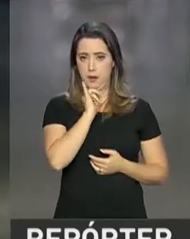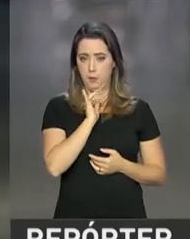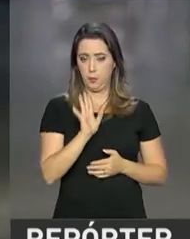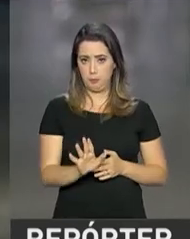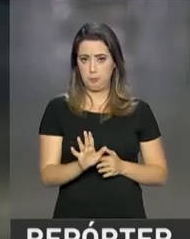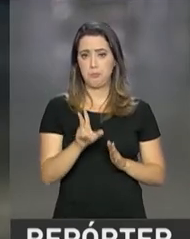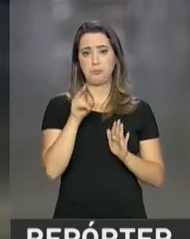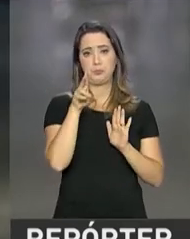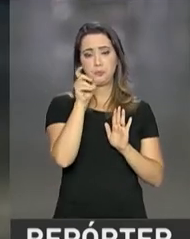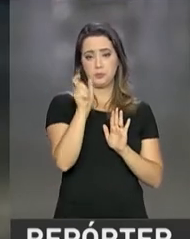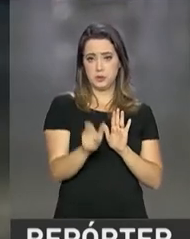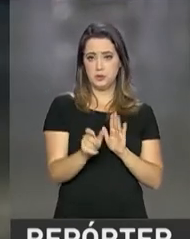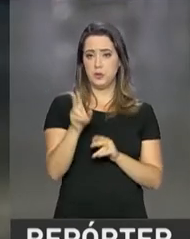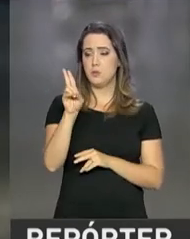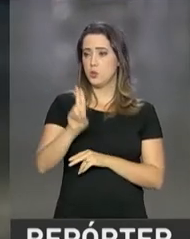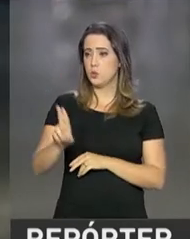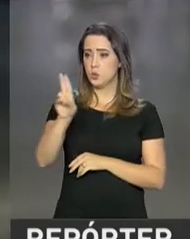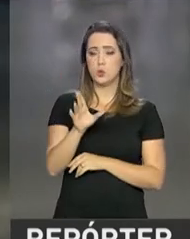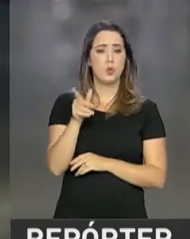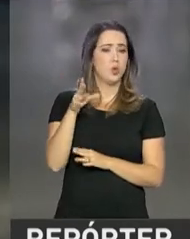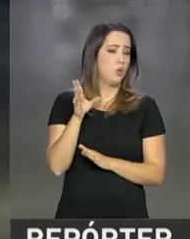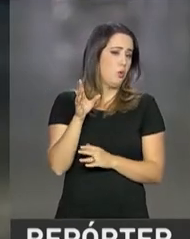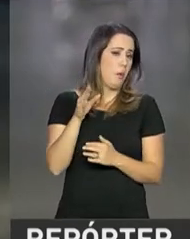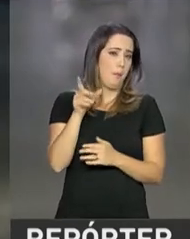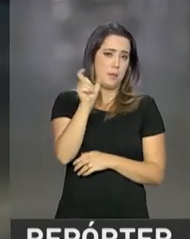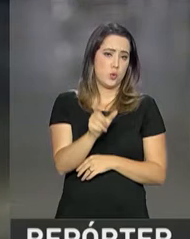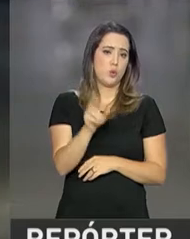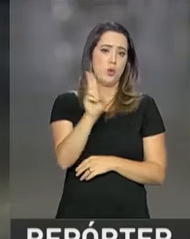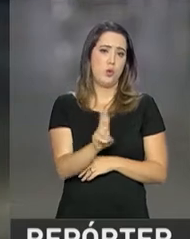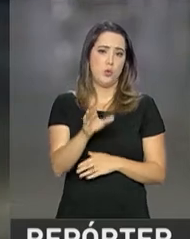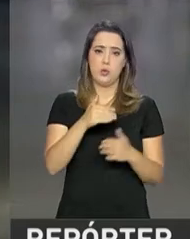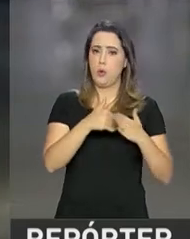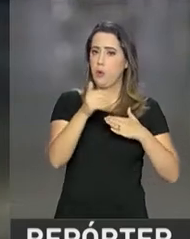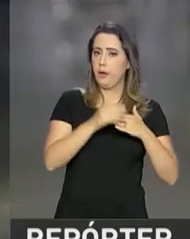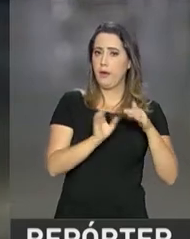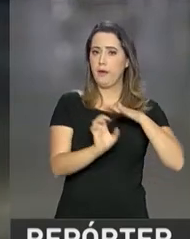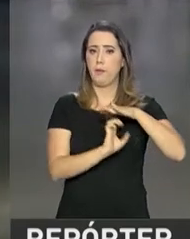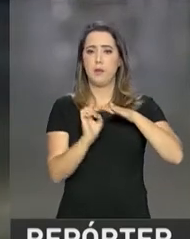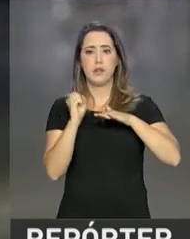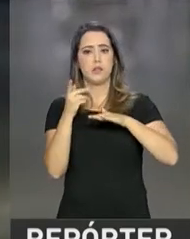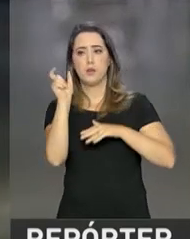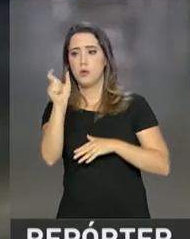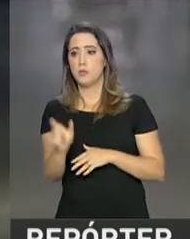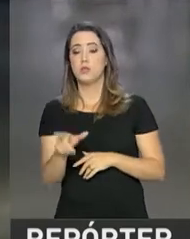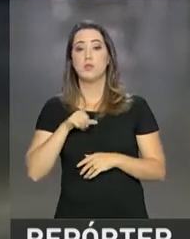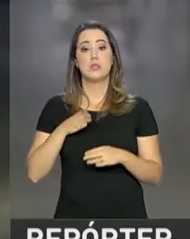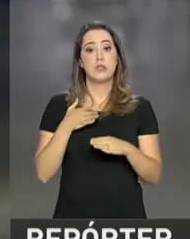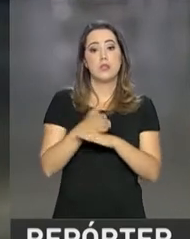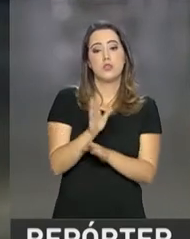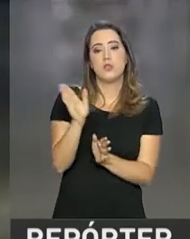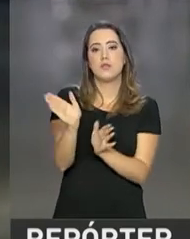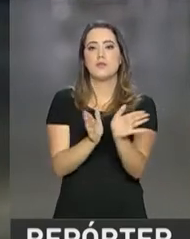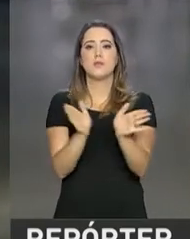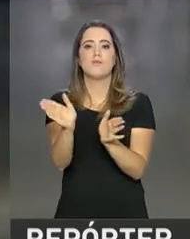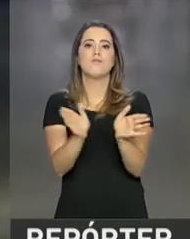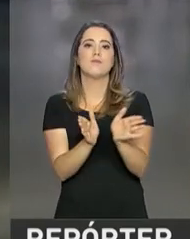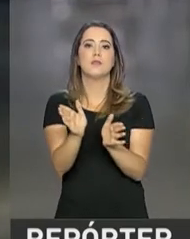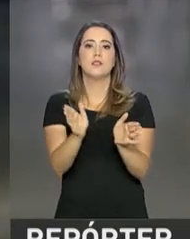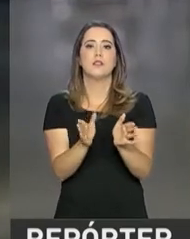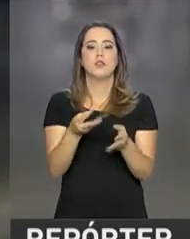os usuários desses serviços tanto pessoas físicas quanto jurídicas deverão ter o direito à acessibilidade e